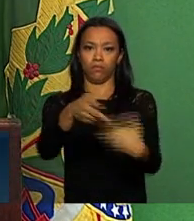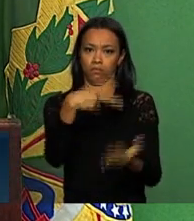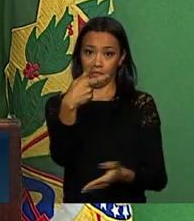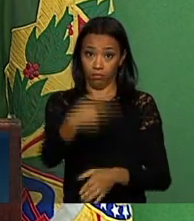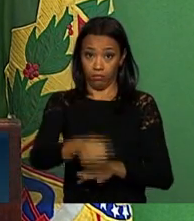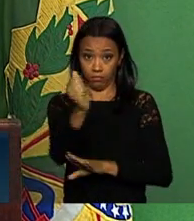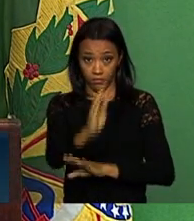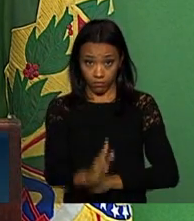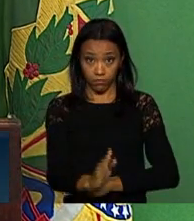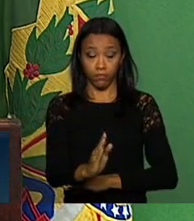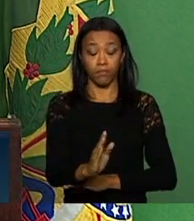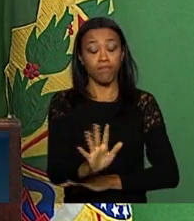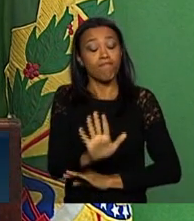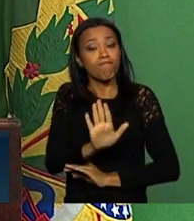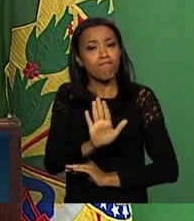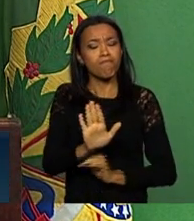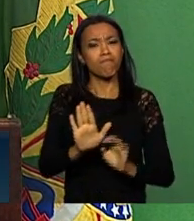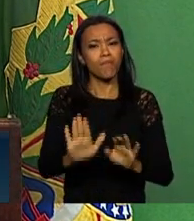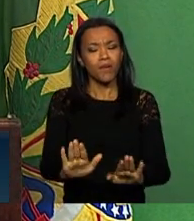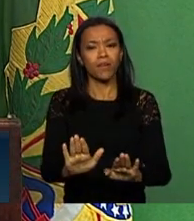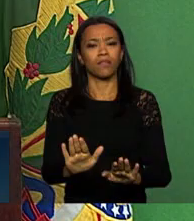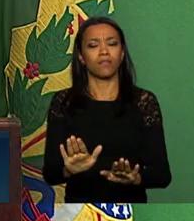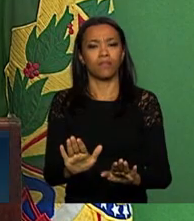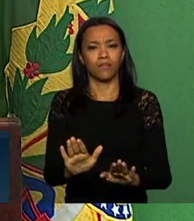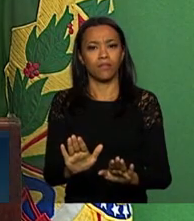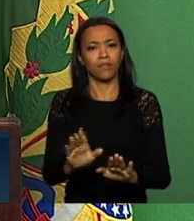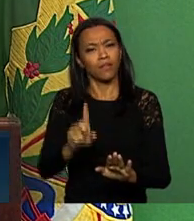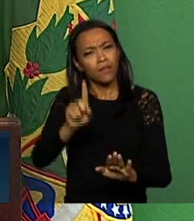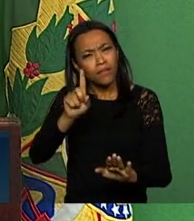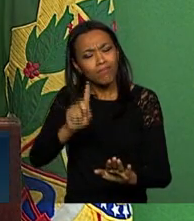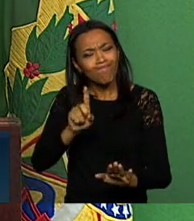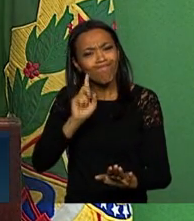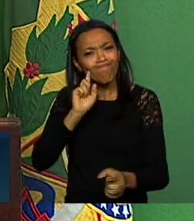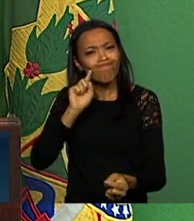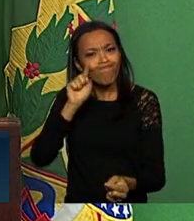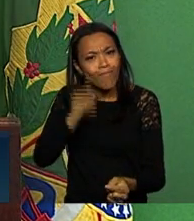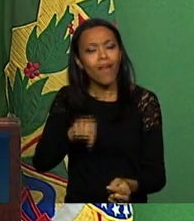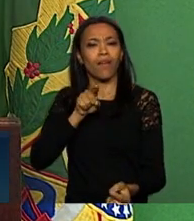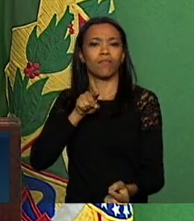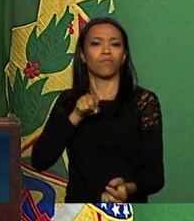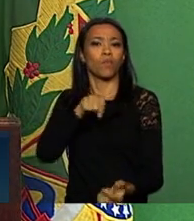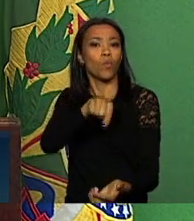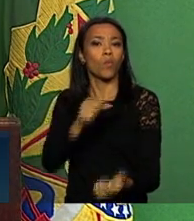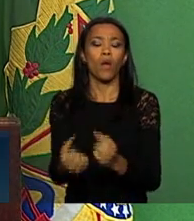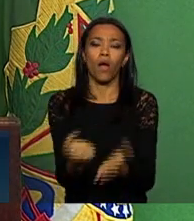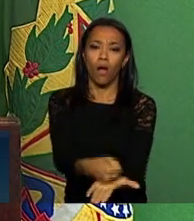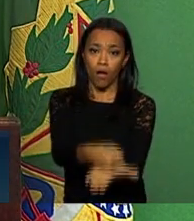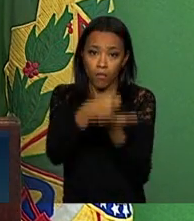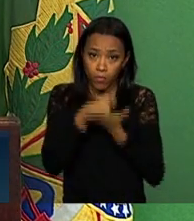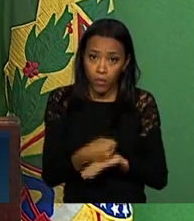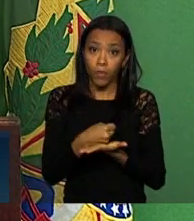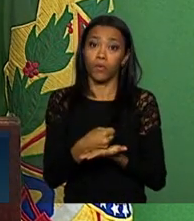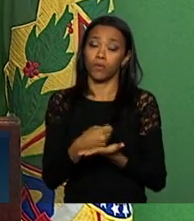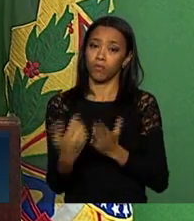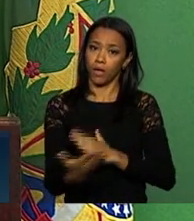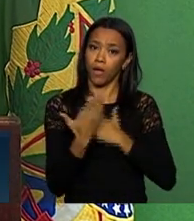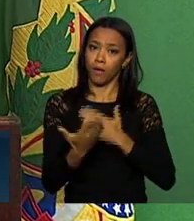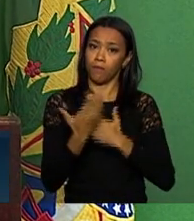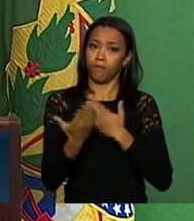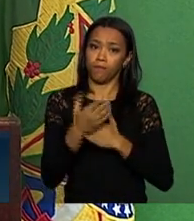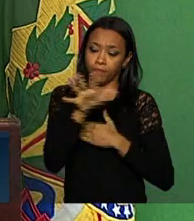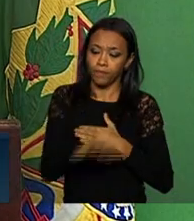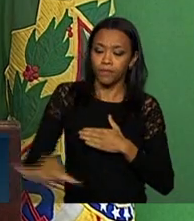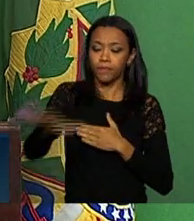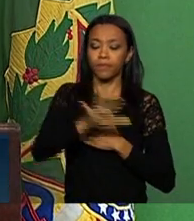mas que seja um suporte ao investimento e Ação inovadora do setor